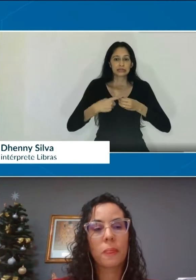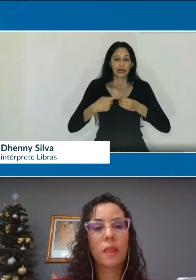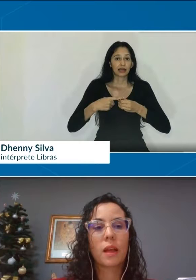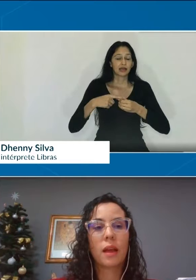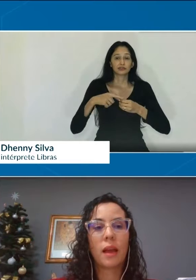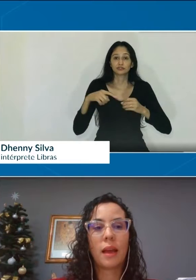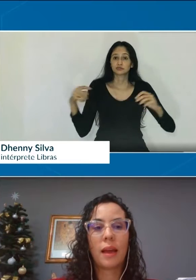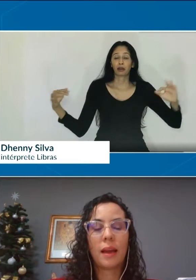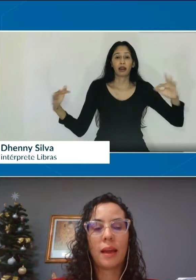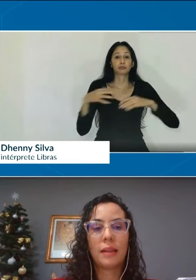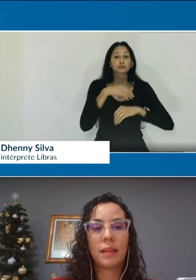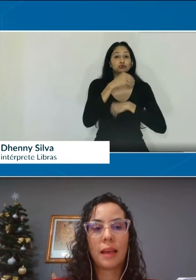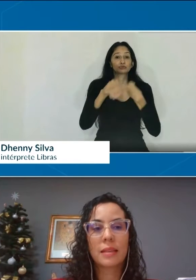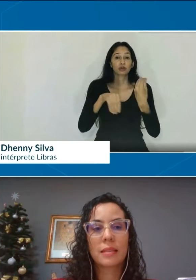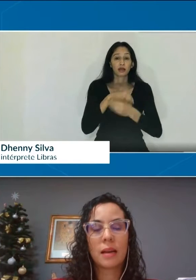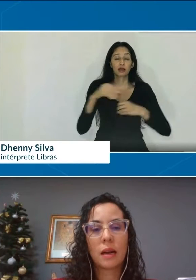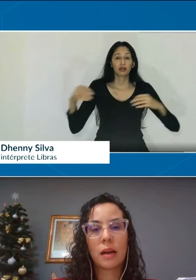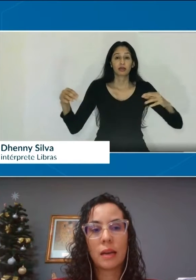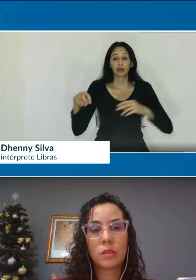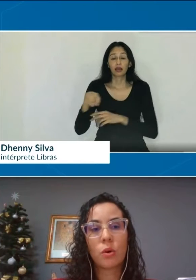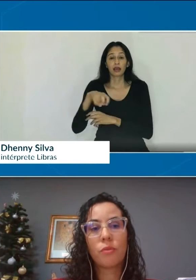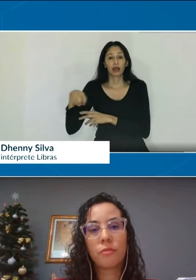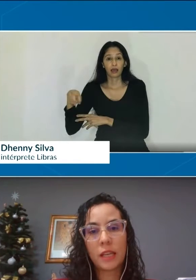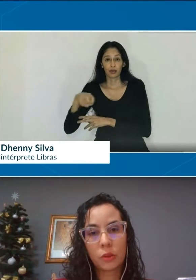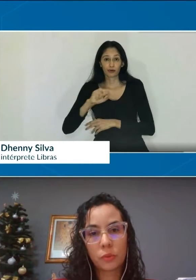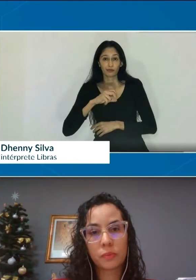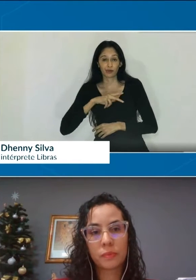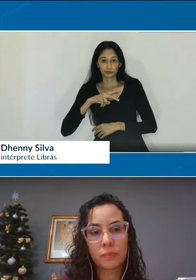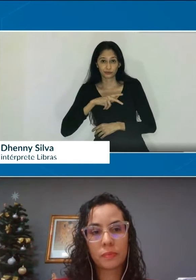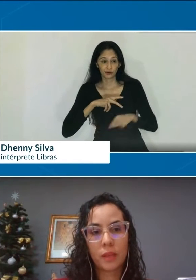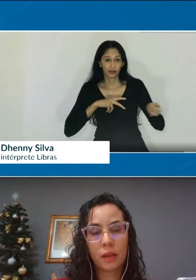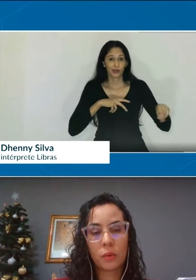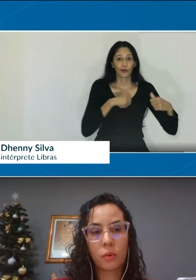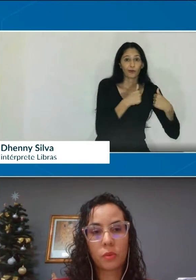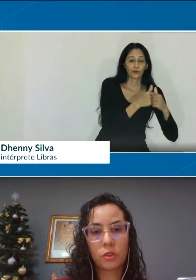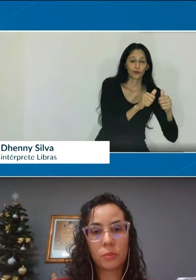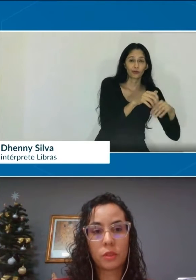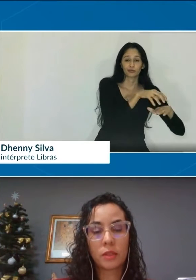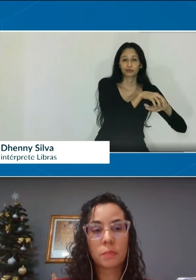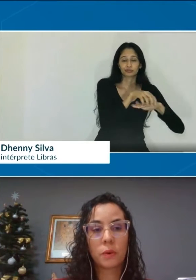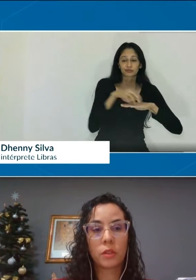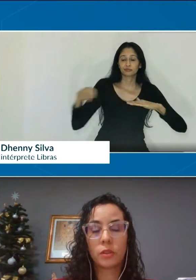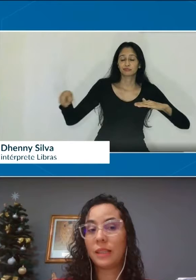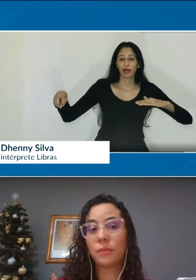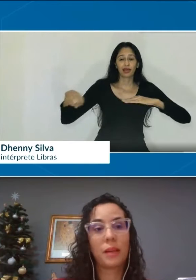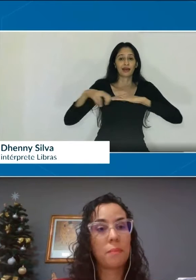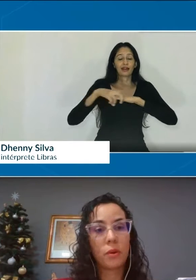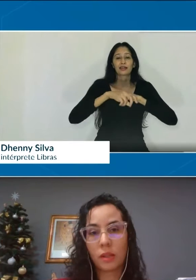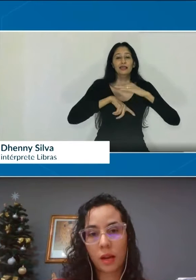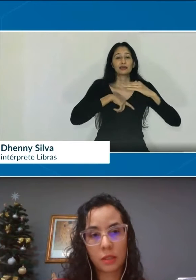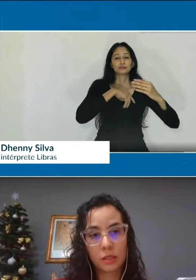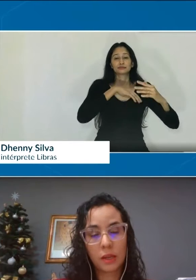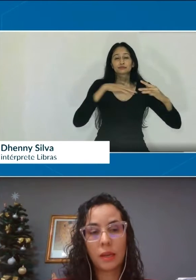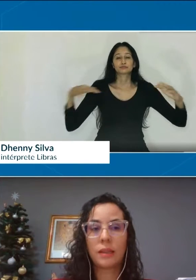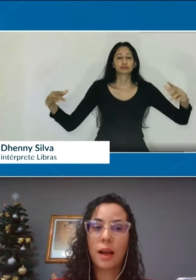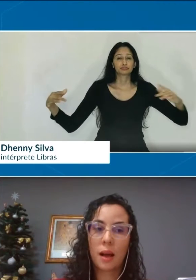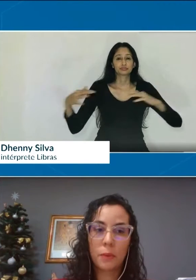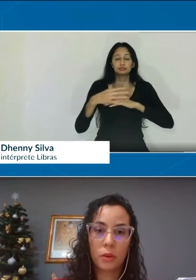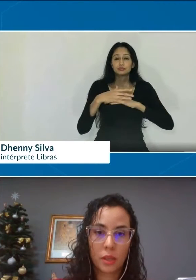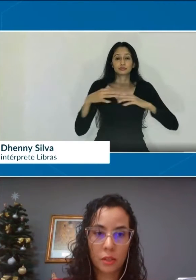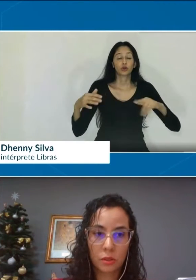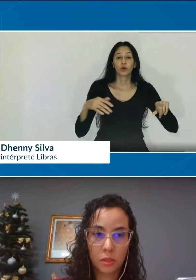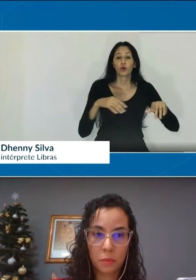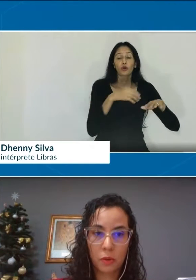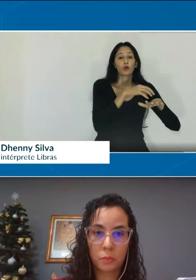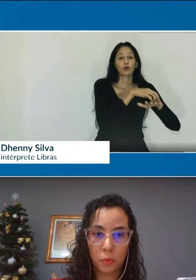ruas, ele tem esse conflito, né, com outro tipo de transporte, então ele não tem prioridade. E